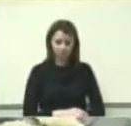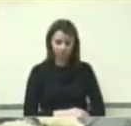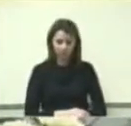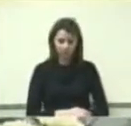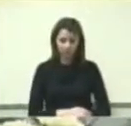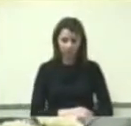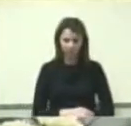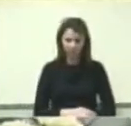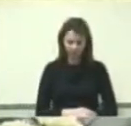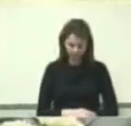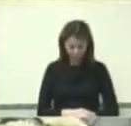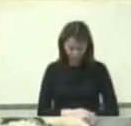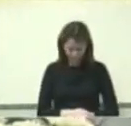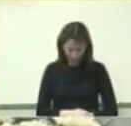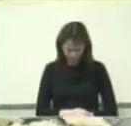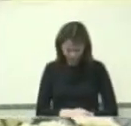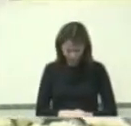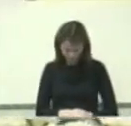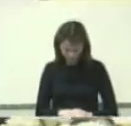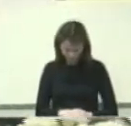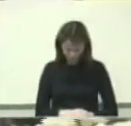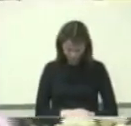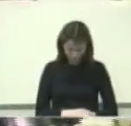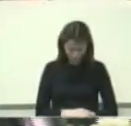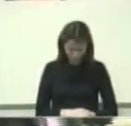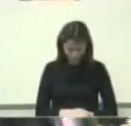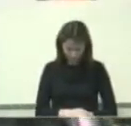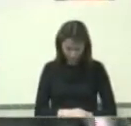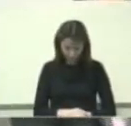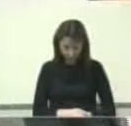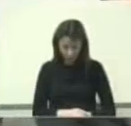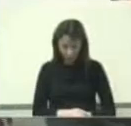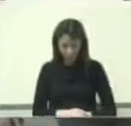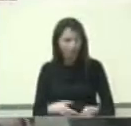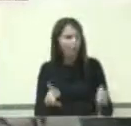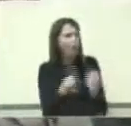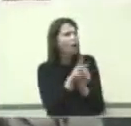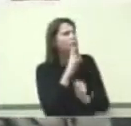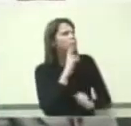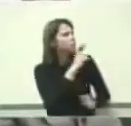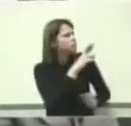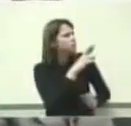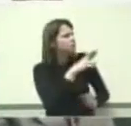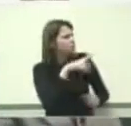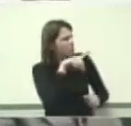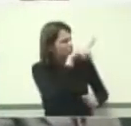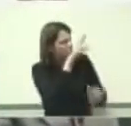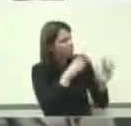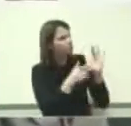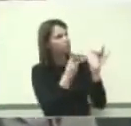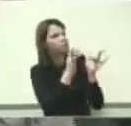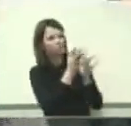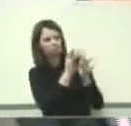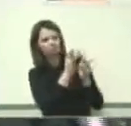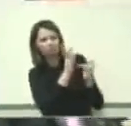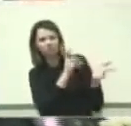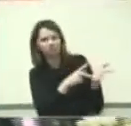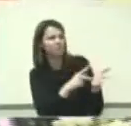e Pedro diz mestre mas se és tu